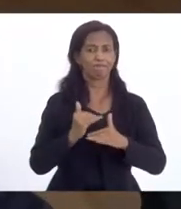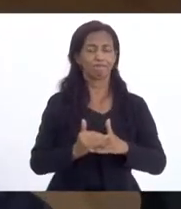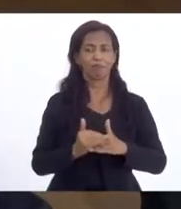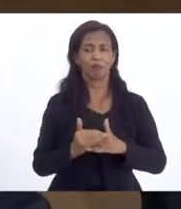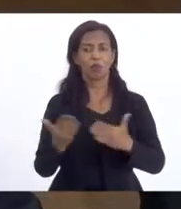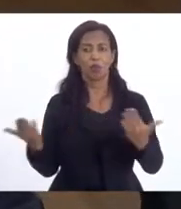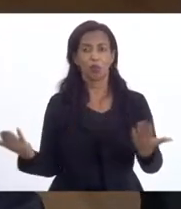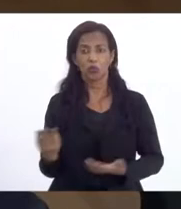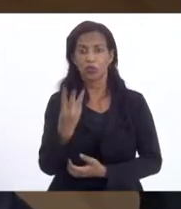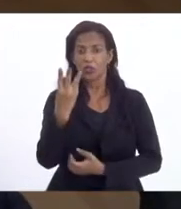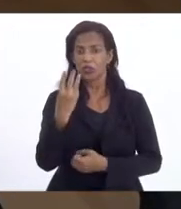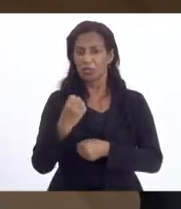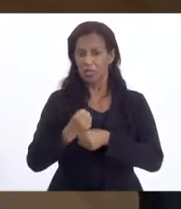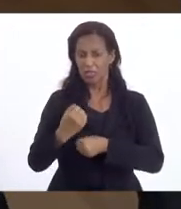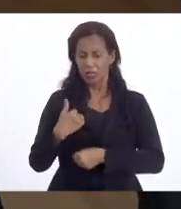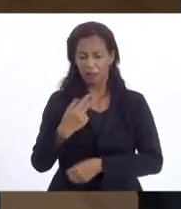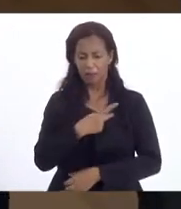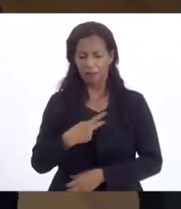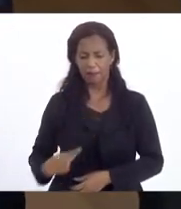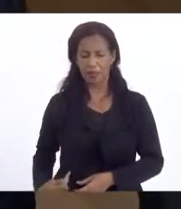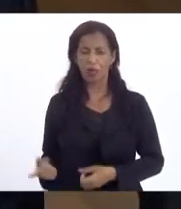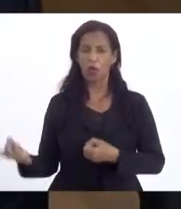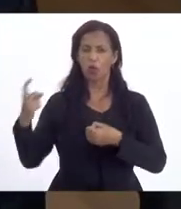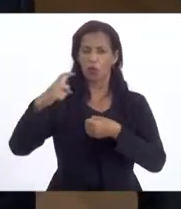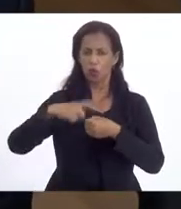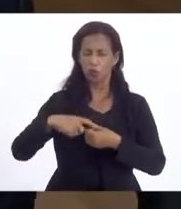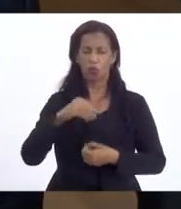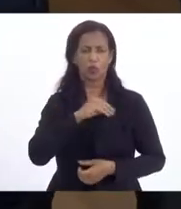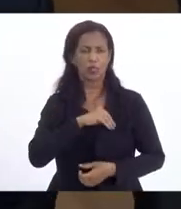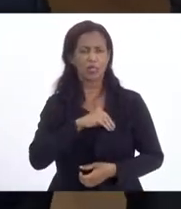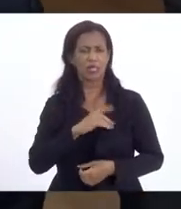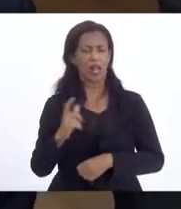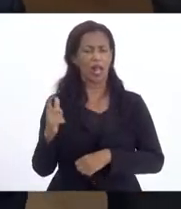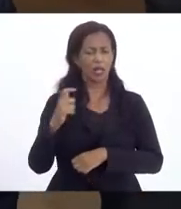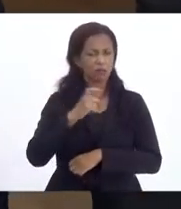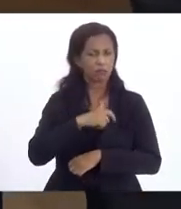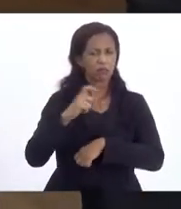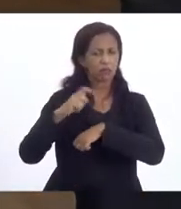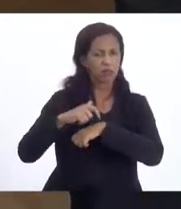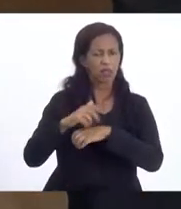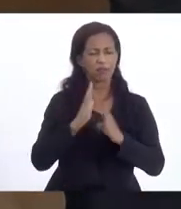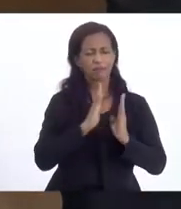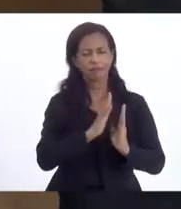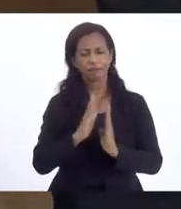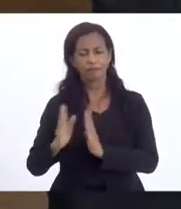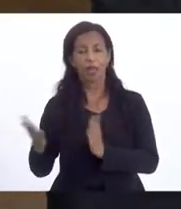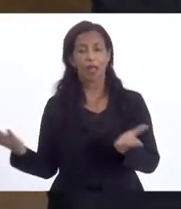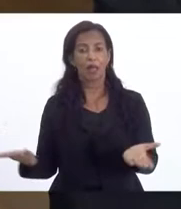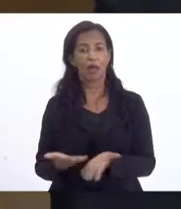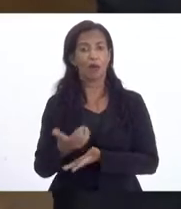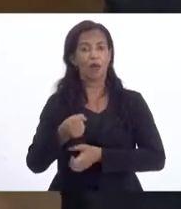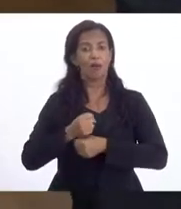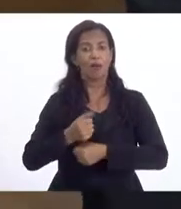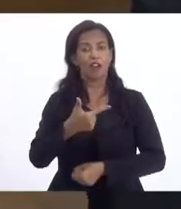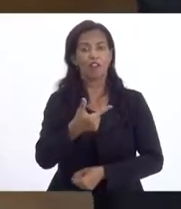o Estado se organizou, botou os salários em dia. Agora, no ano de